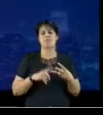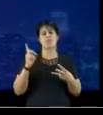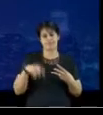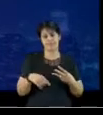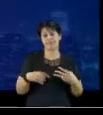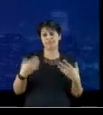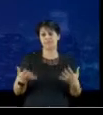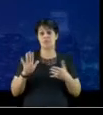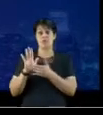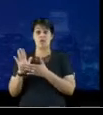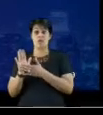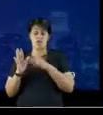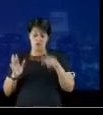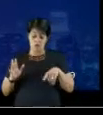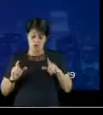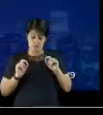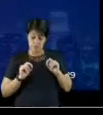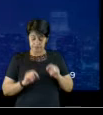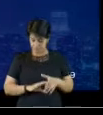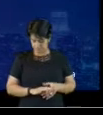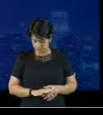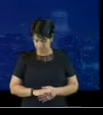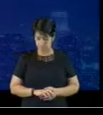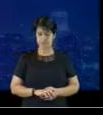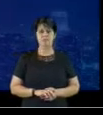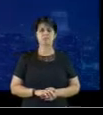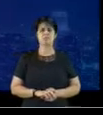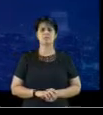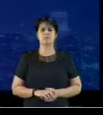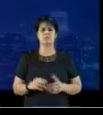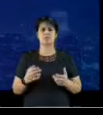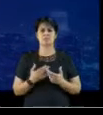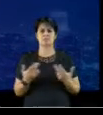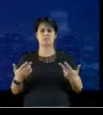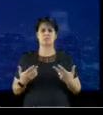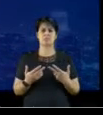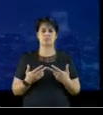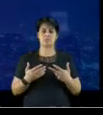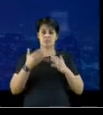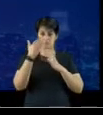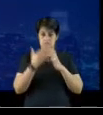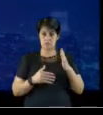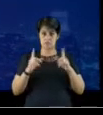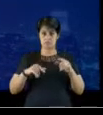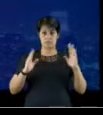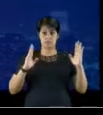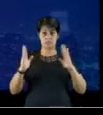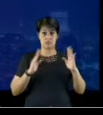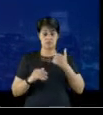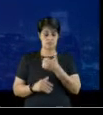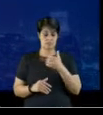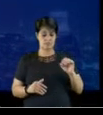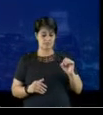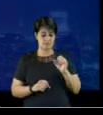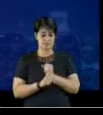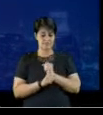que a vigência da autorização de uso de tal parte do espectro fosse limitada a 10 anos, metade